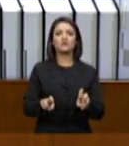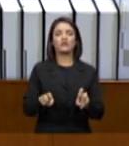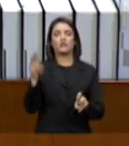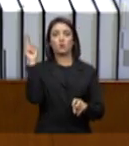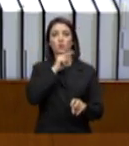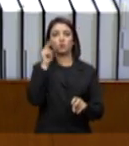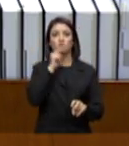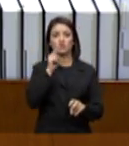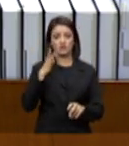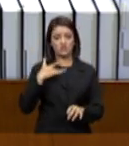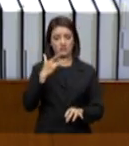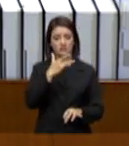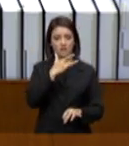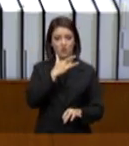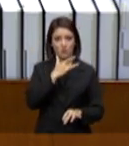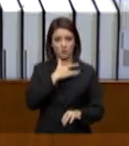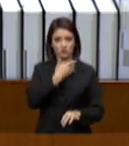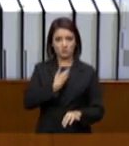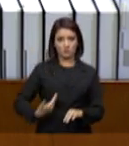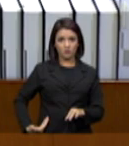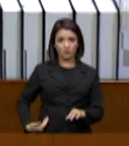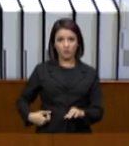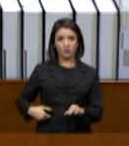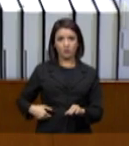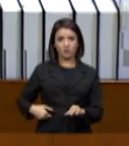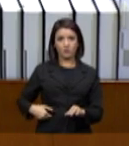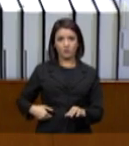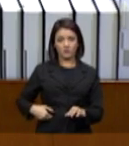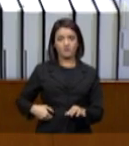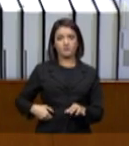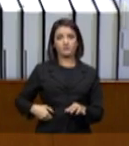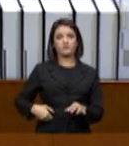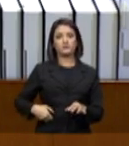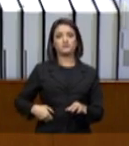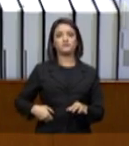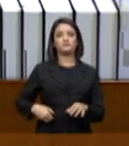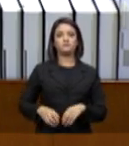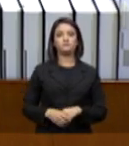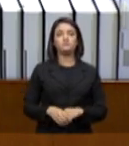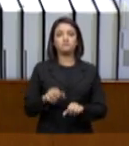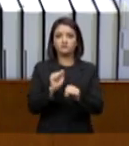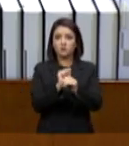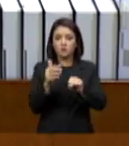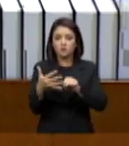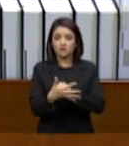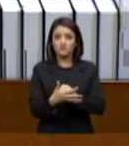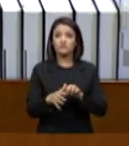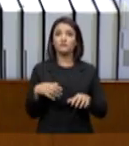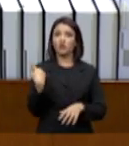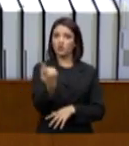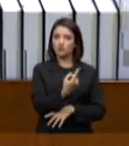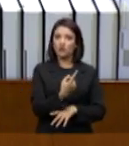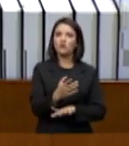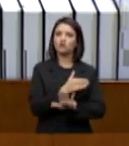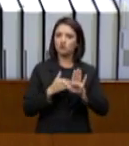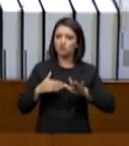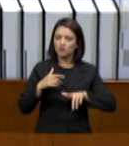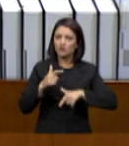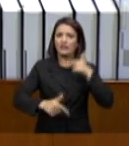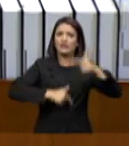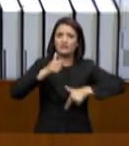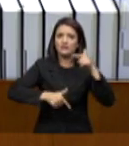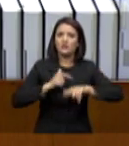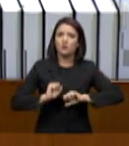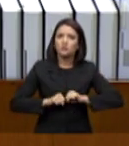pública decorrente do connor coronavírus o 2019 nós estamos todos em ação e